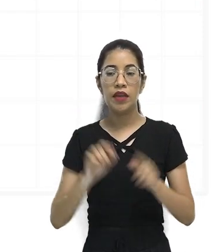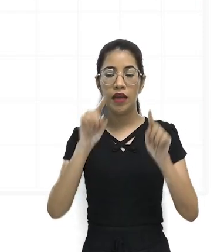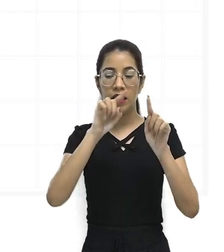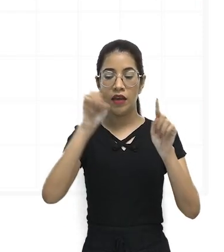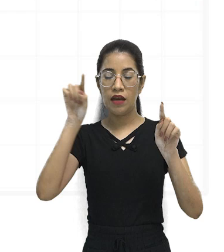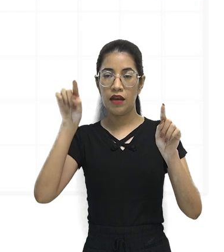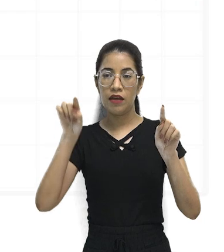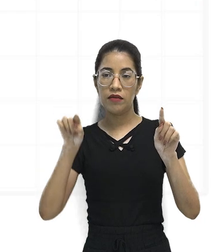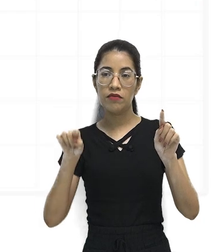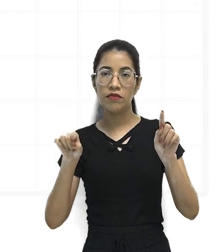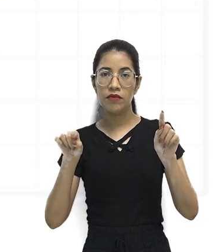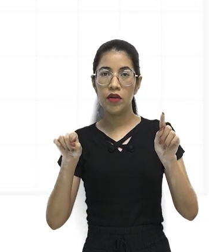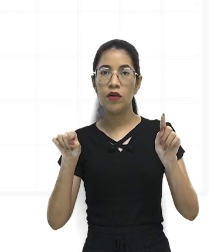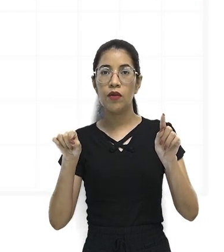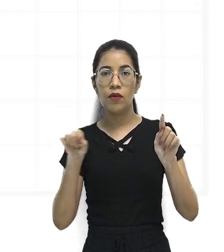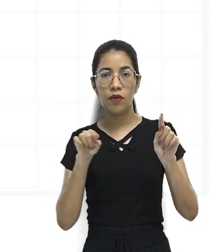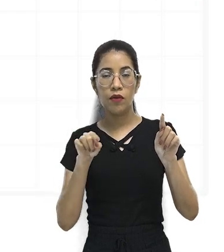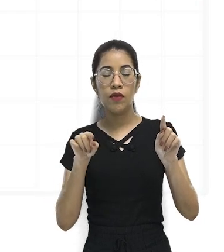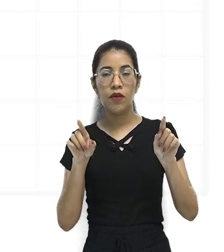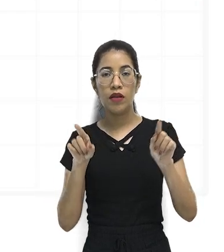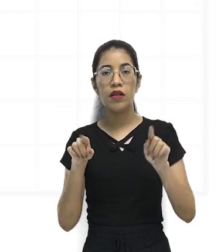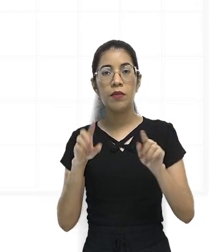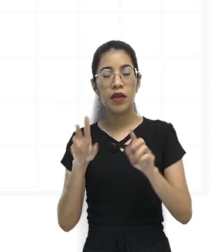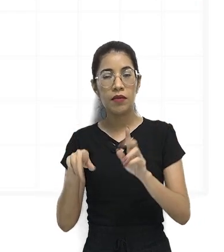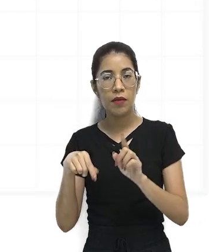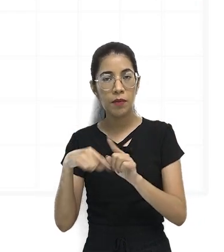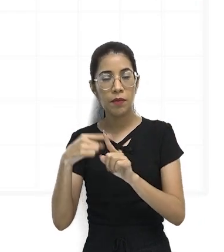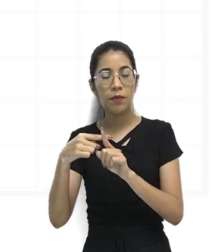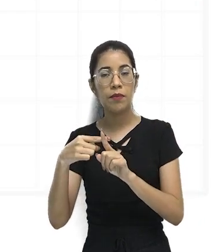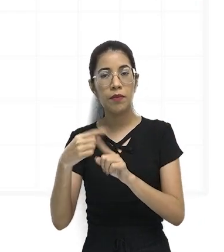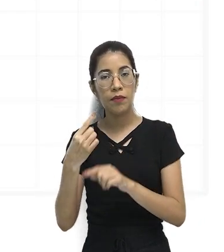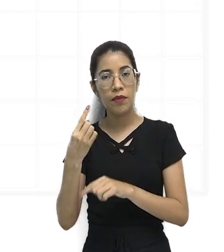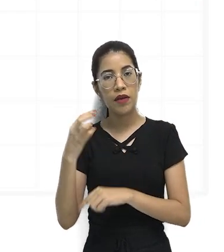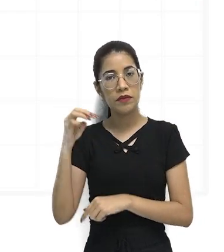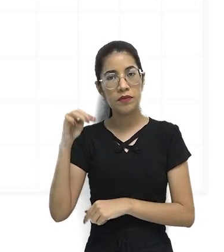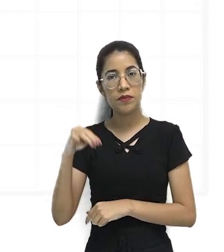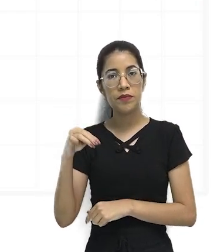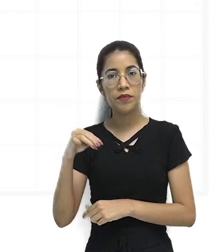outro segmento. Então aqui mais 1 metro.